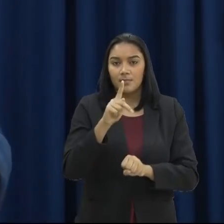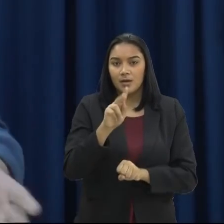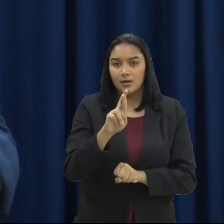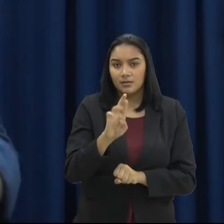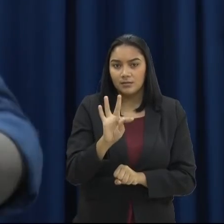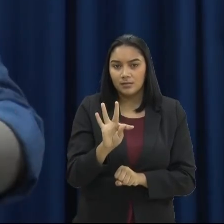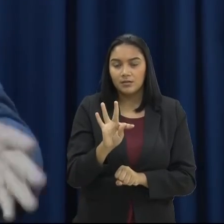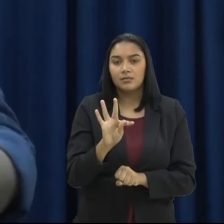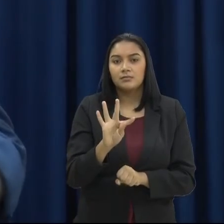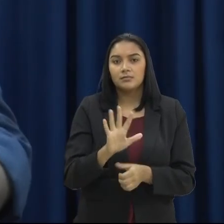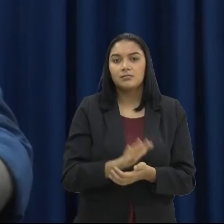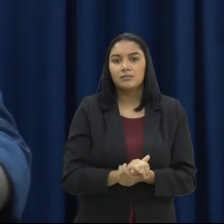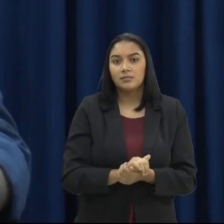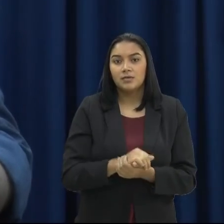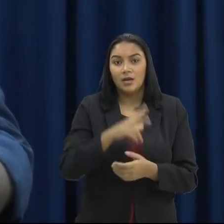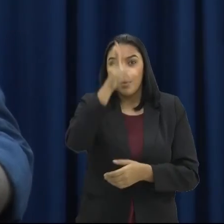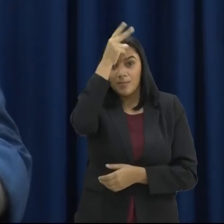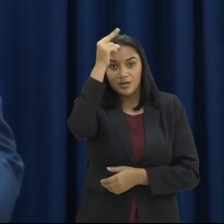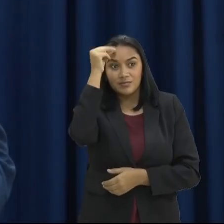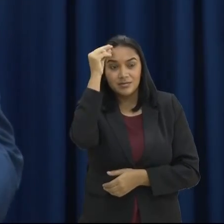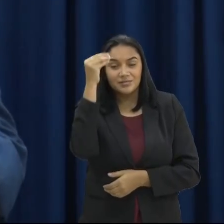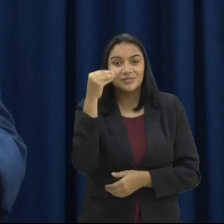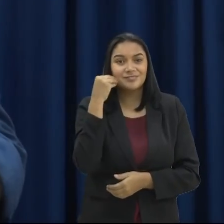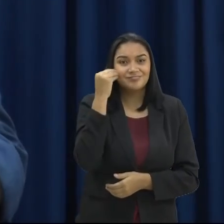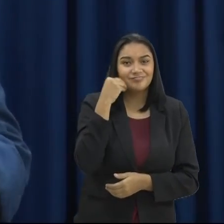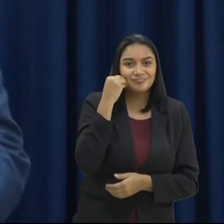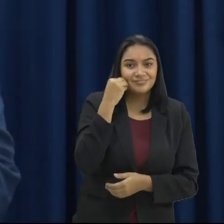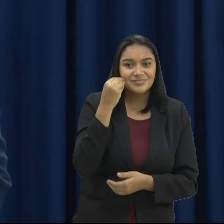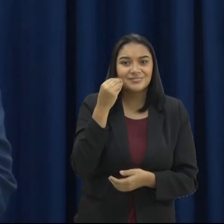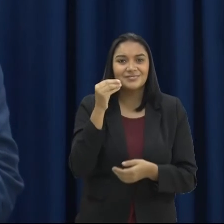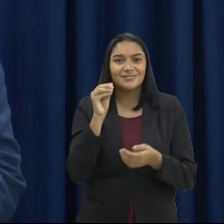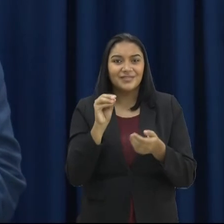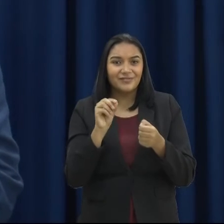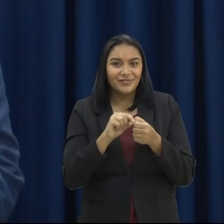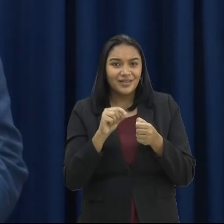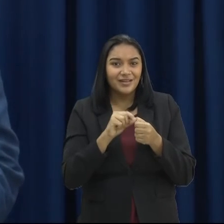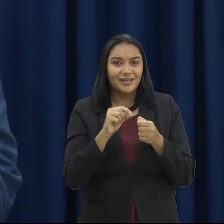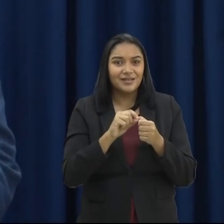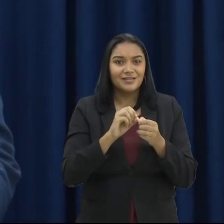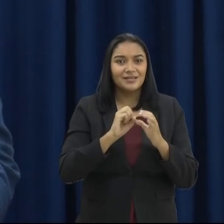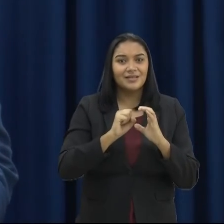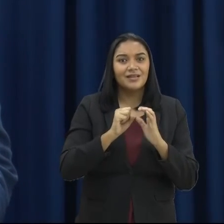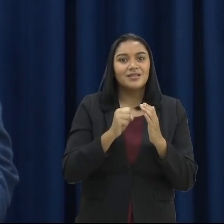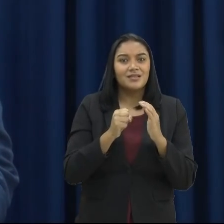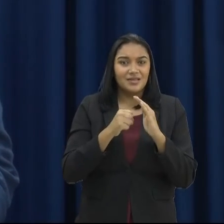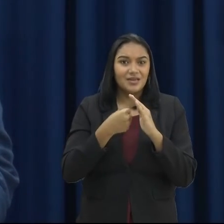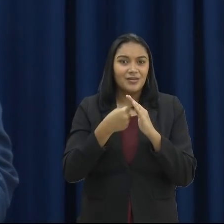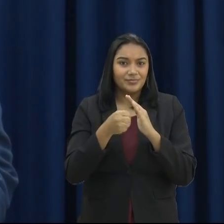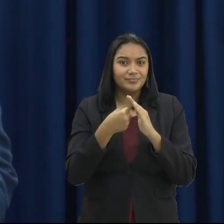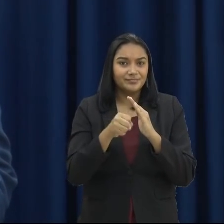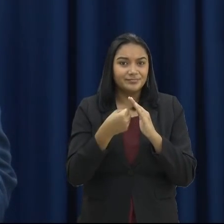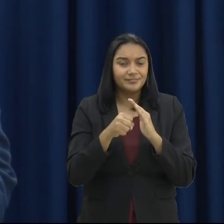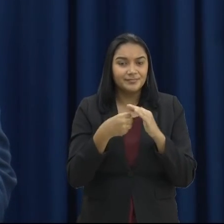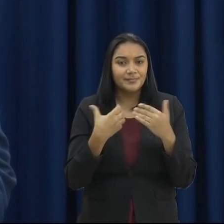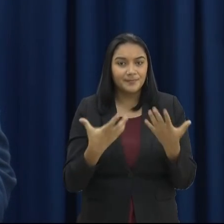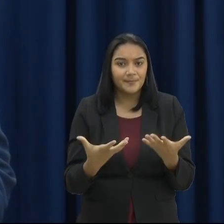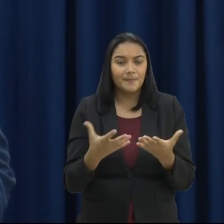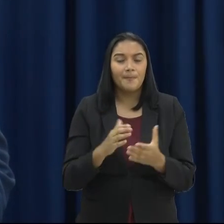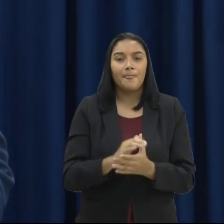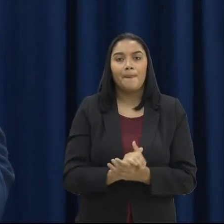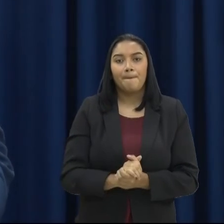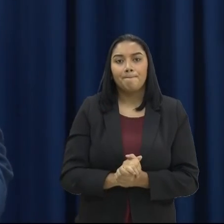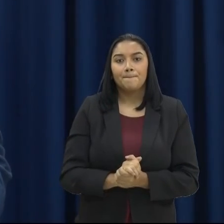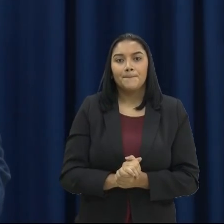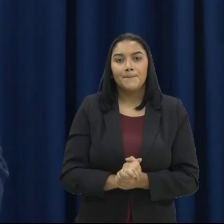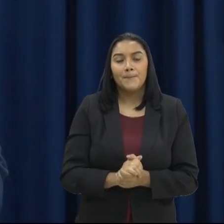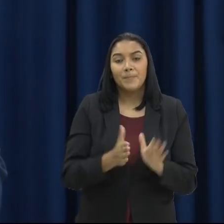o que a prefeitura tentou aí fazer, né, que é com os corredores exclusivos. Então, assim, existe um plano diretor de mobilidade